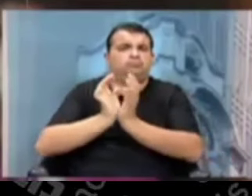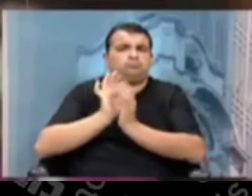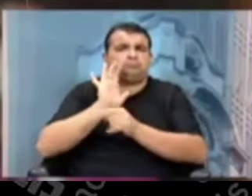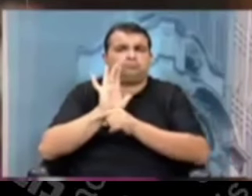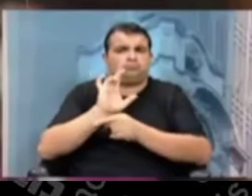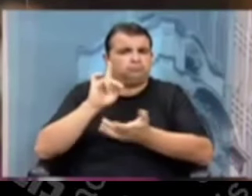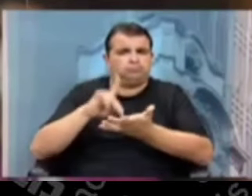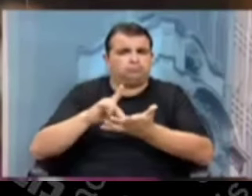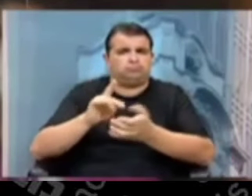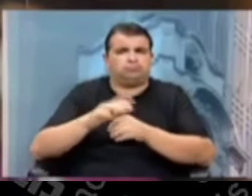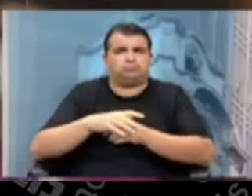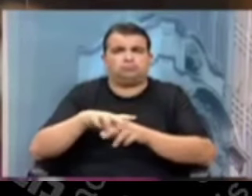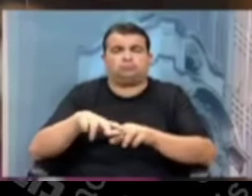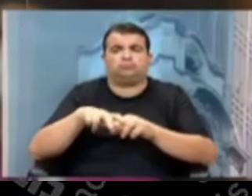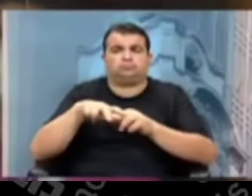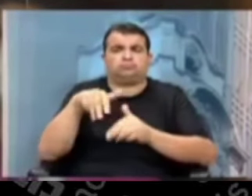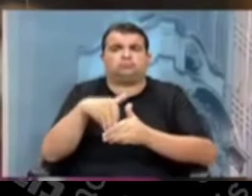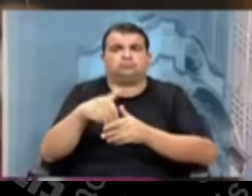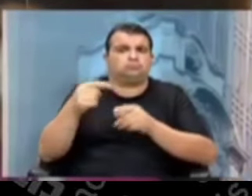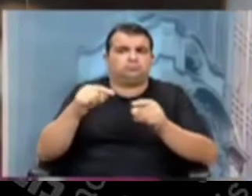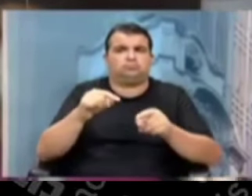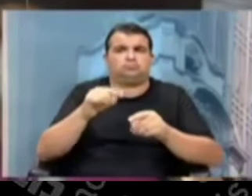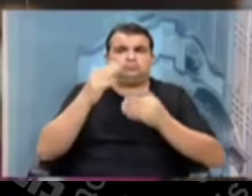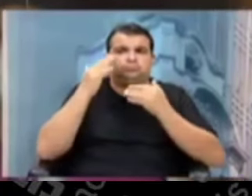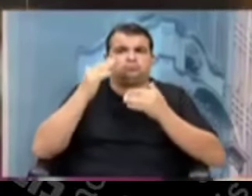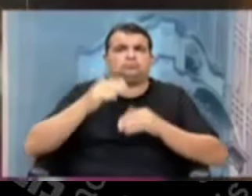de verdade então por isso Voltaremos contra Muito obrigado